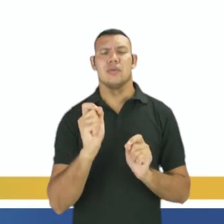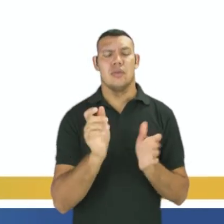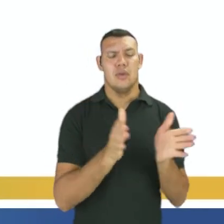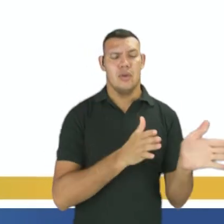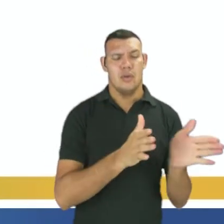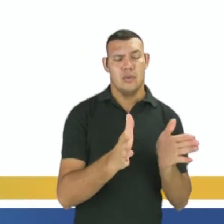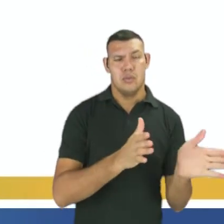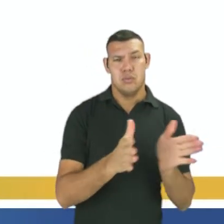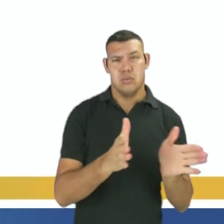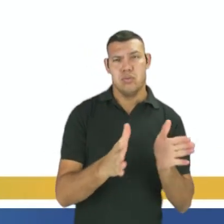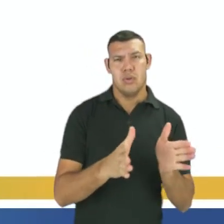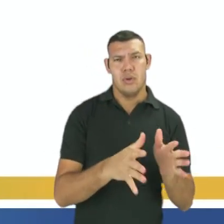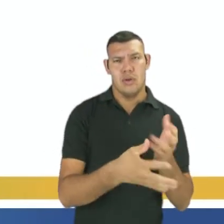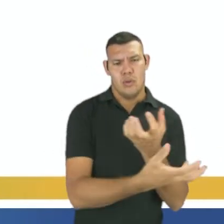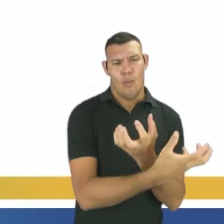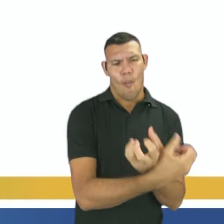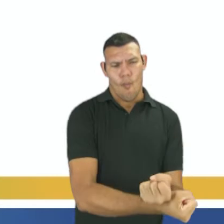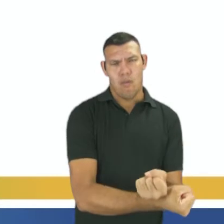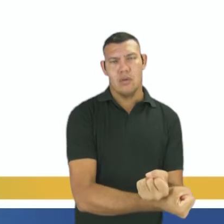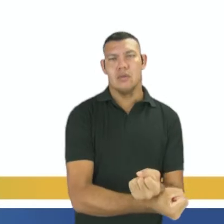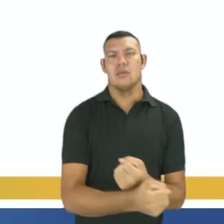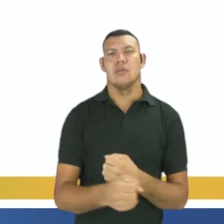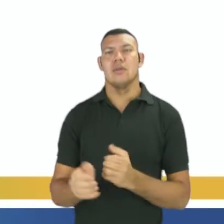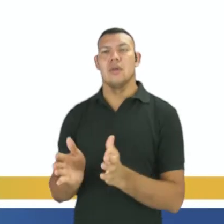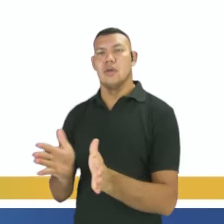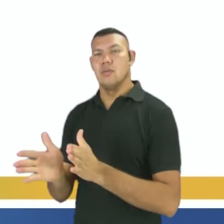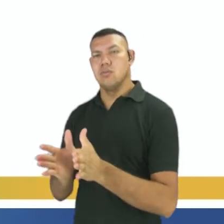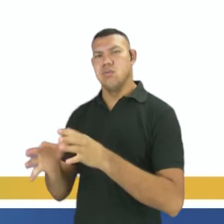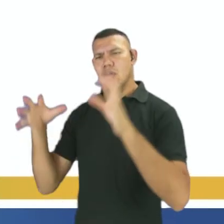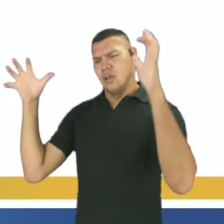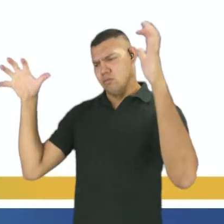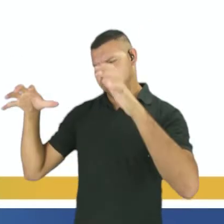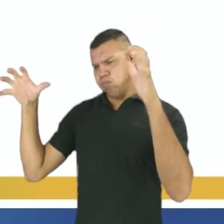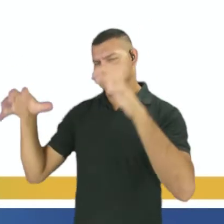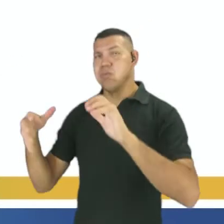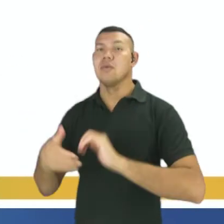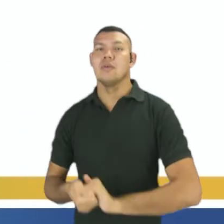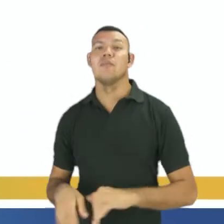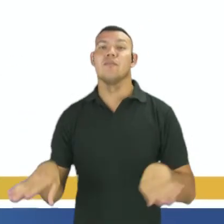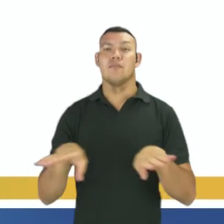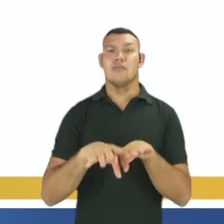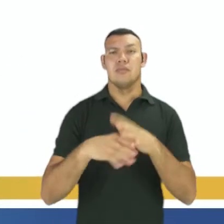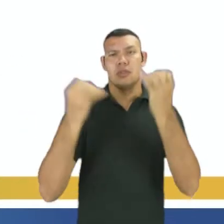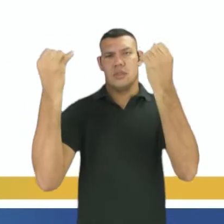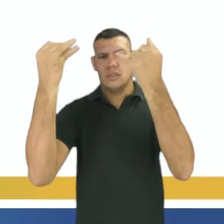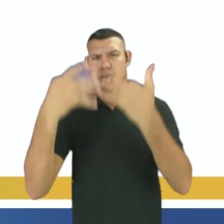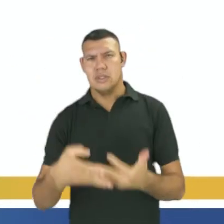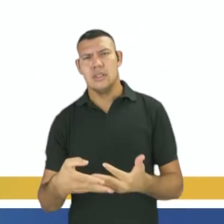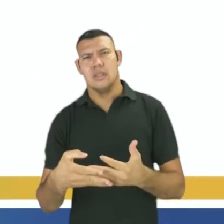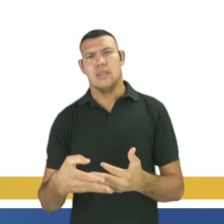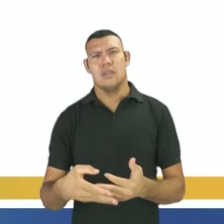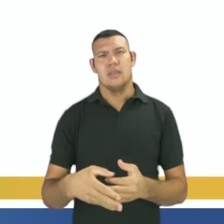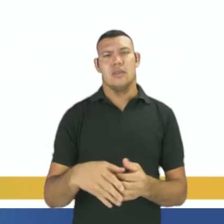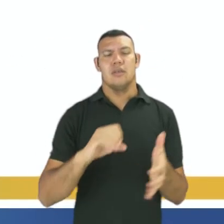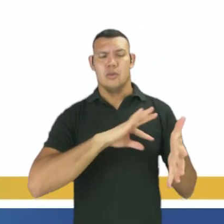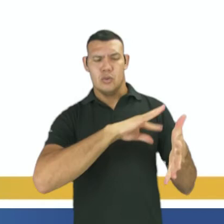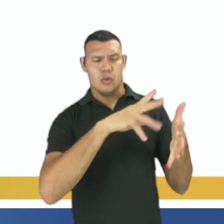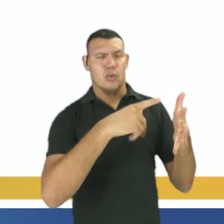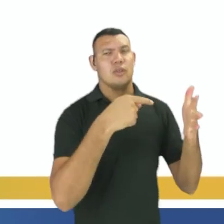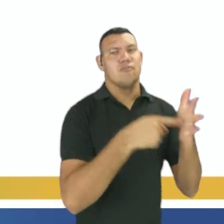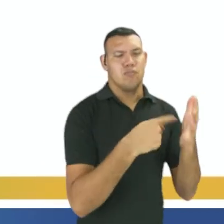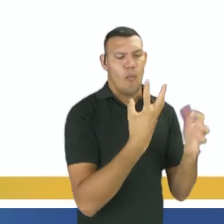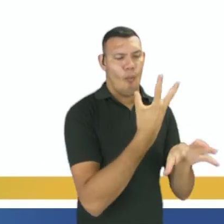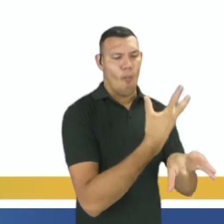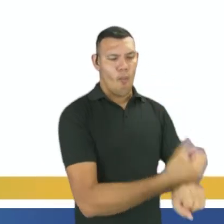dois períodos tanto seco como chuvoso dentro da floresta amazônica ou porque não falar do da Amazônia e chuvosa e Amazônia seca